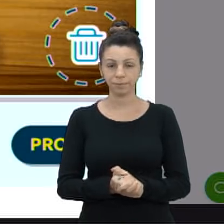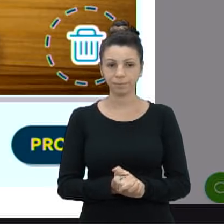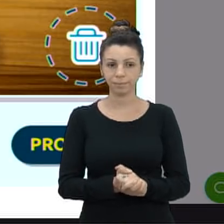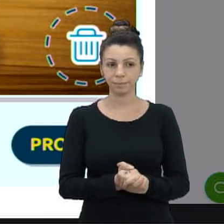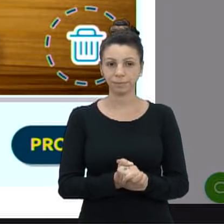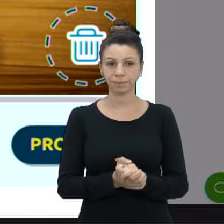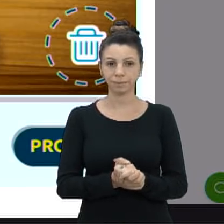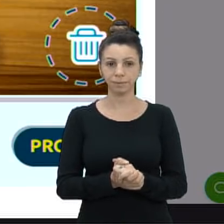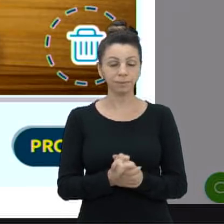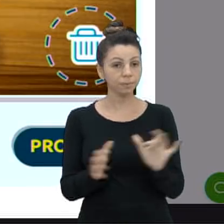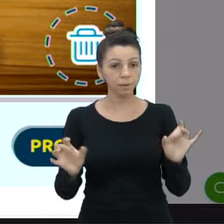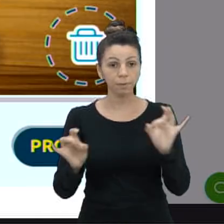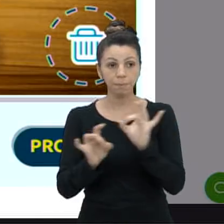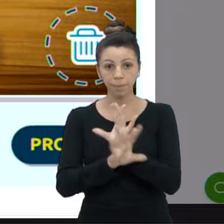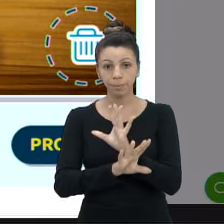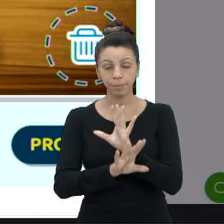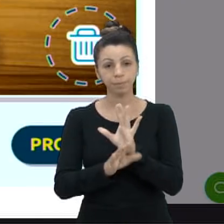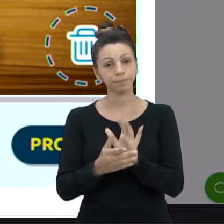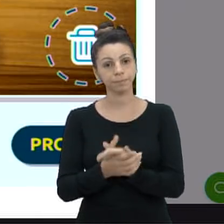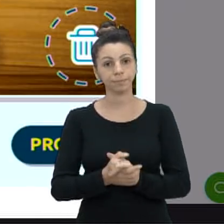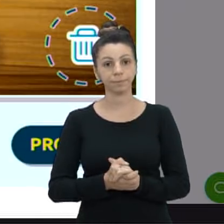Então, pronto.